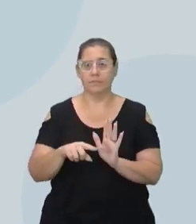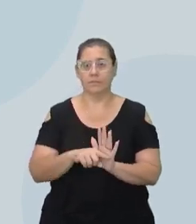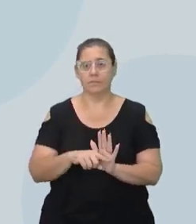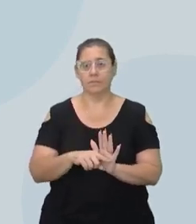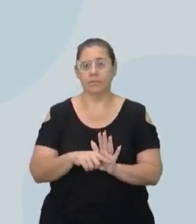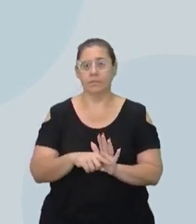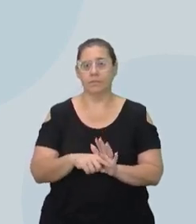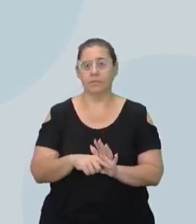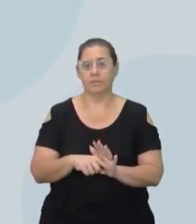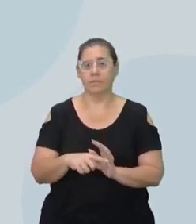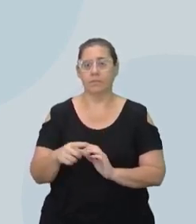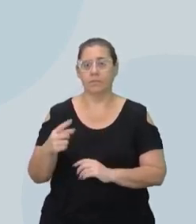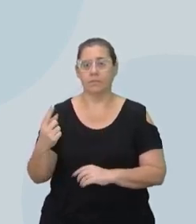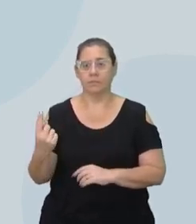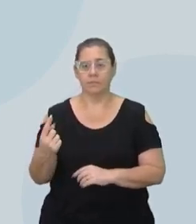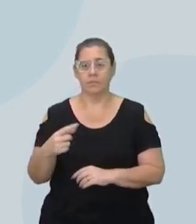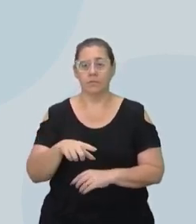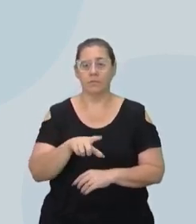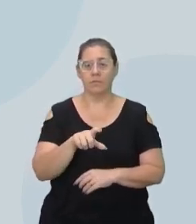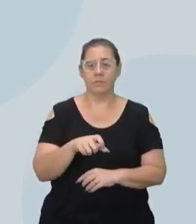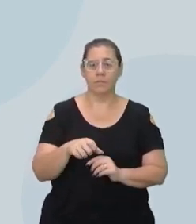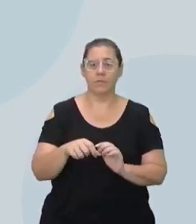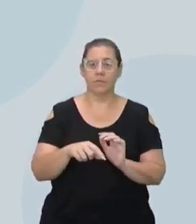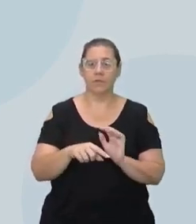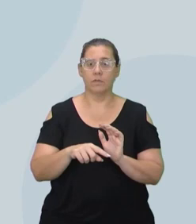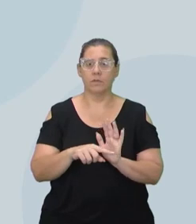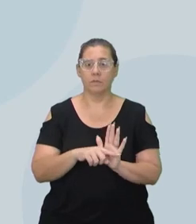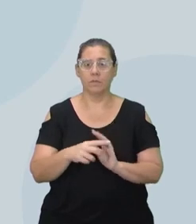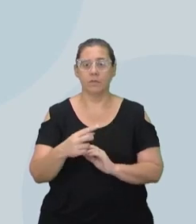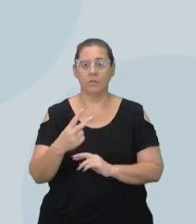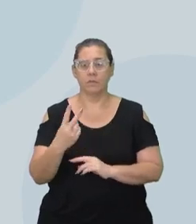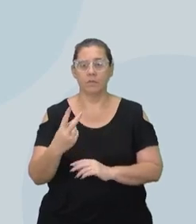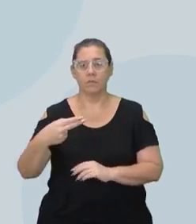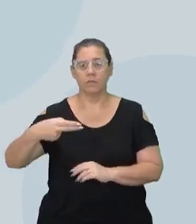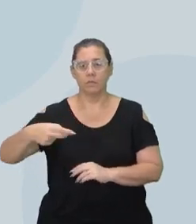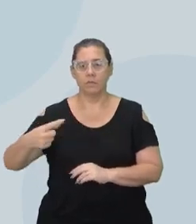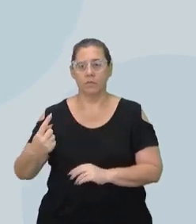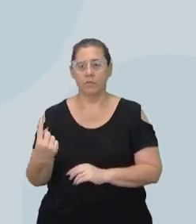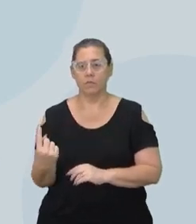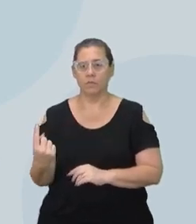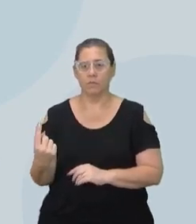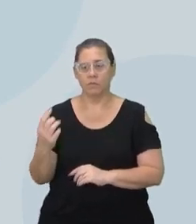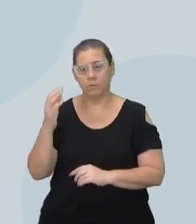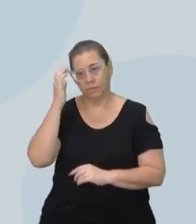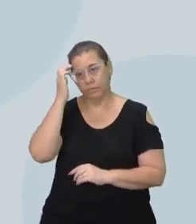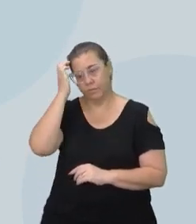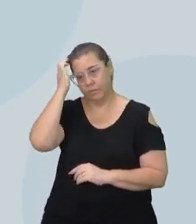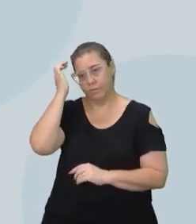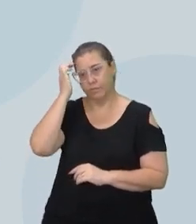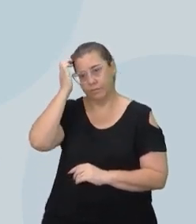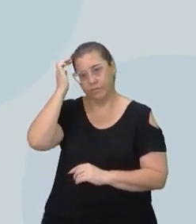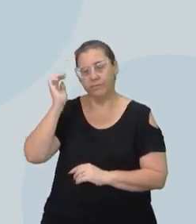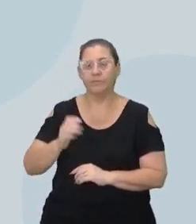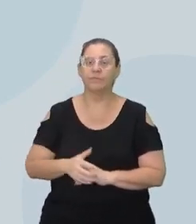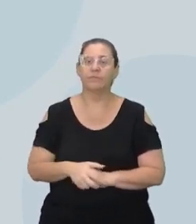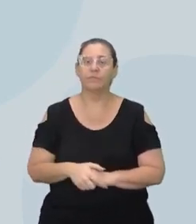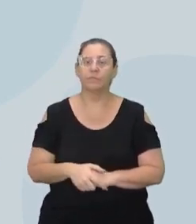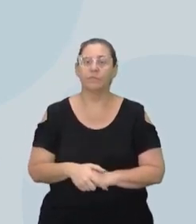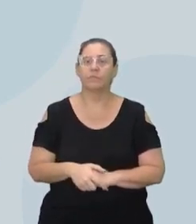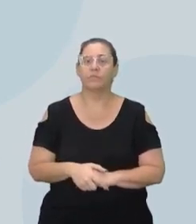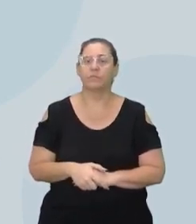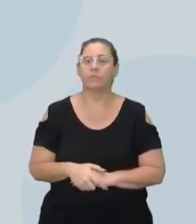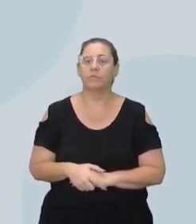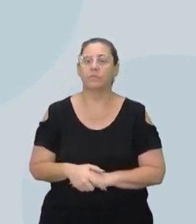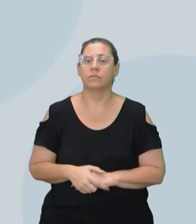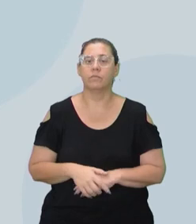5 igual a 1. X menos 2, né? Vou fazer essa conta, mais 3 menos 5 menos 2, igual